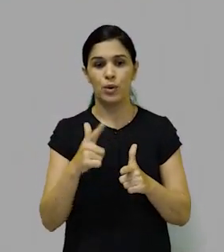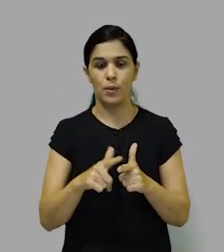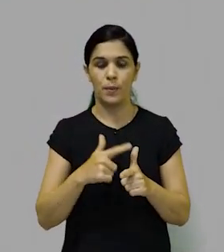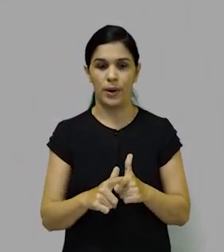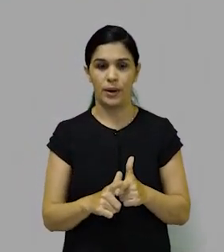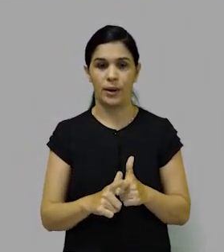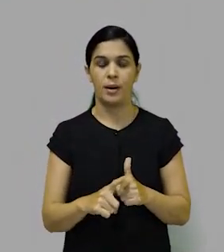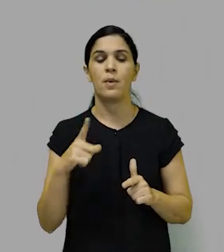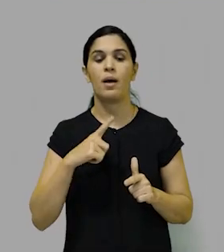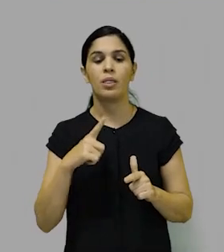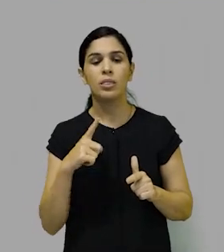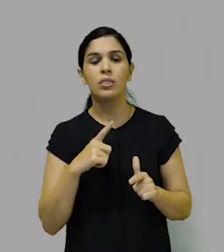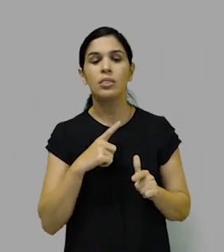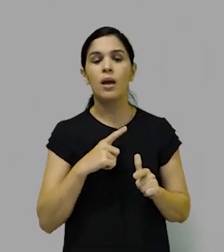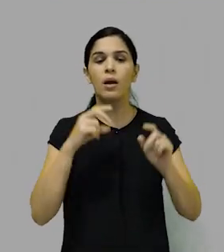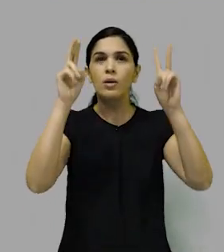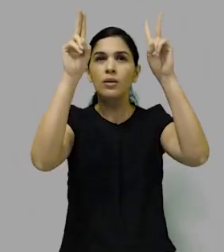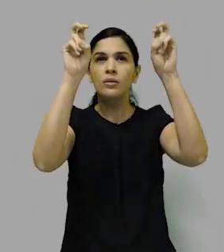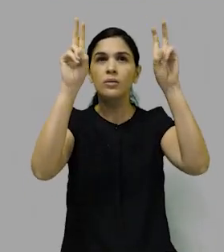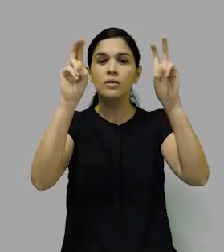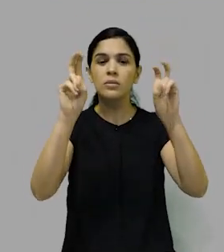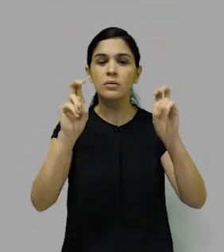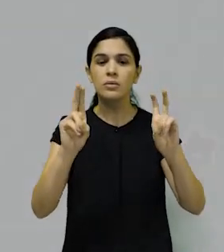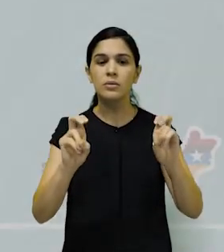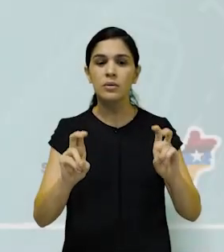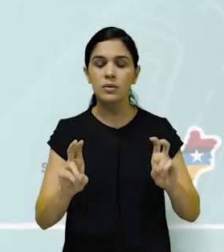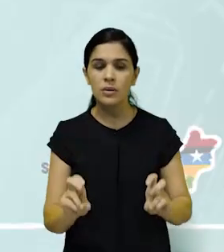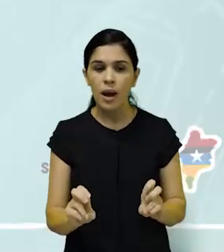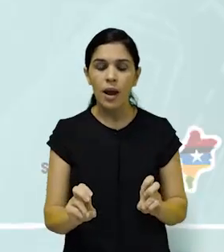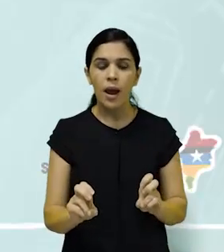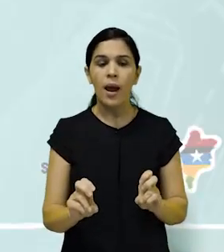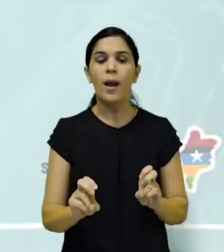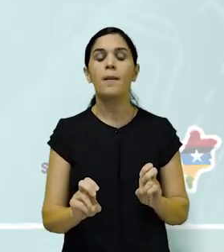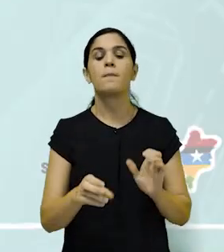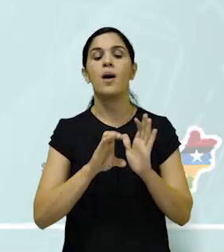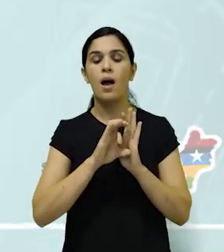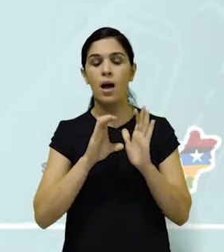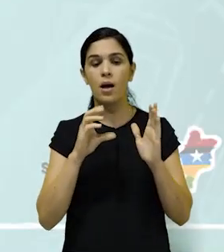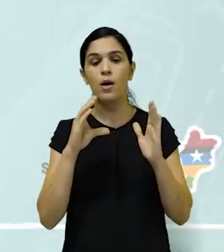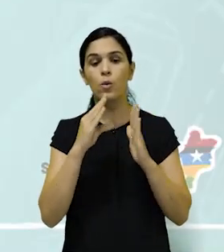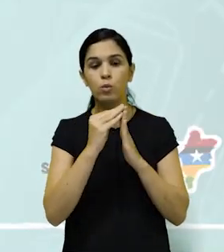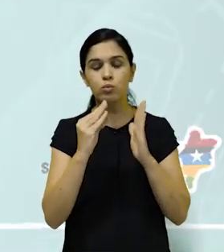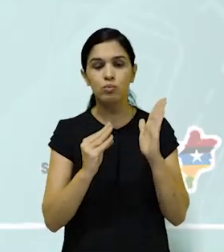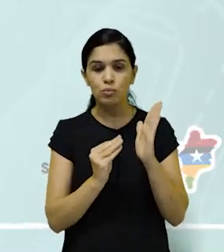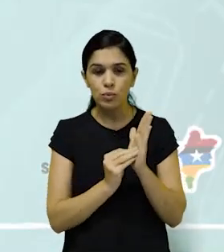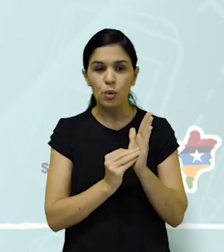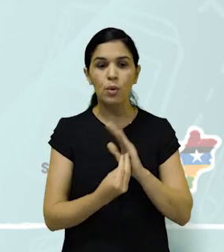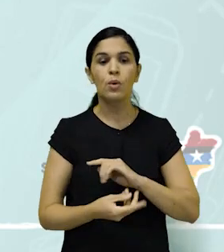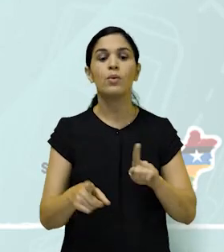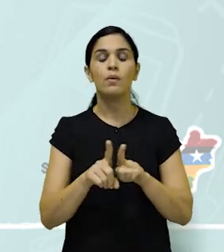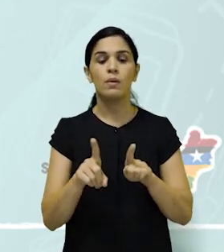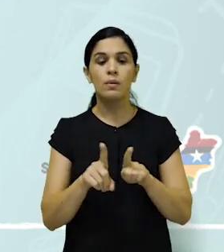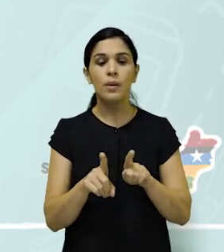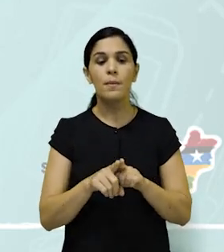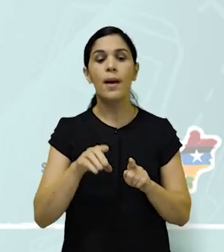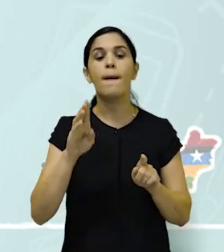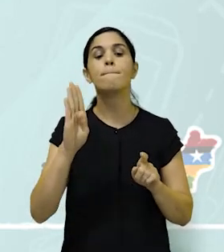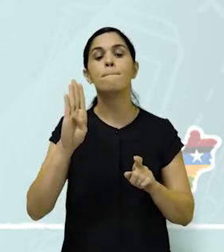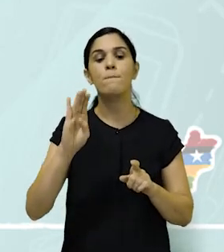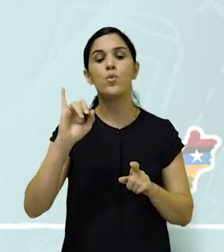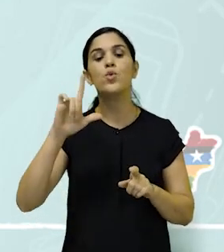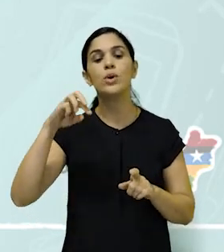saúde. Então, nós vamos falar hoje sobre os distúrbios alimentares, tá certo? O que leva a pessoa a, de repente,